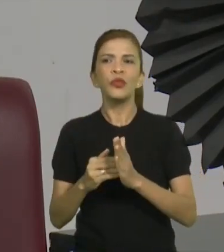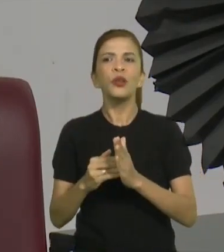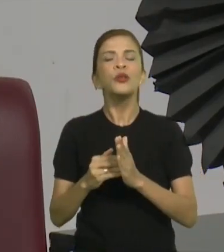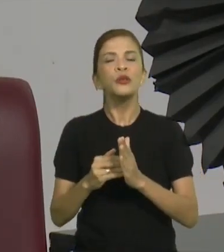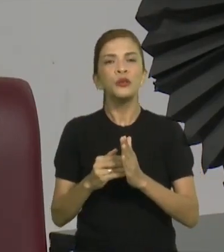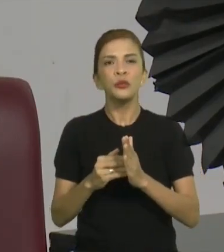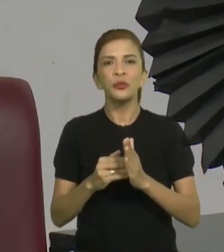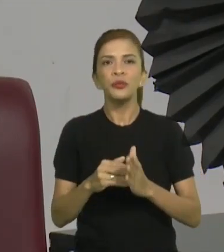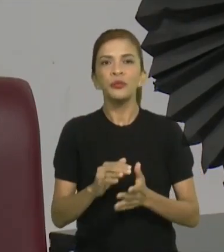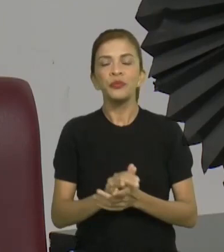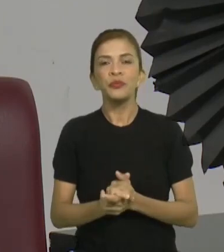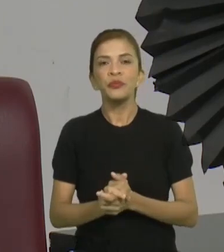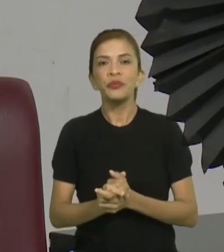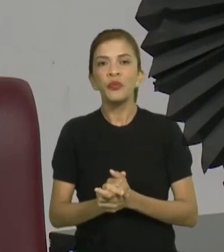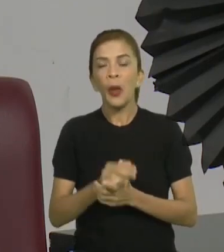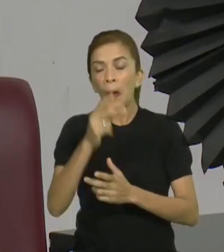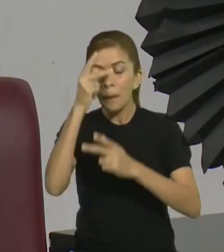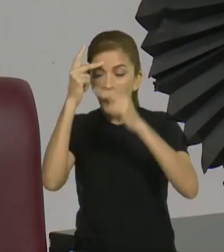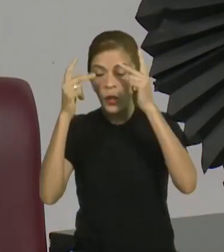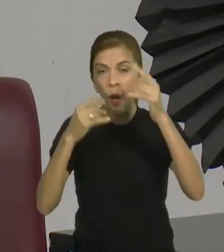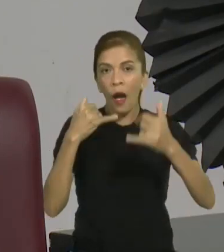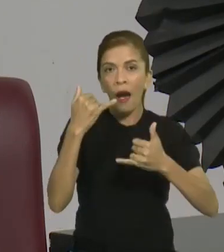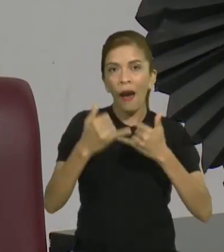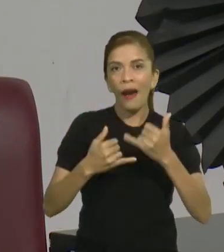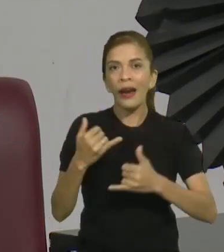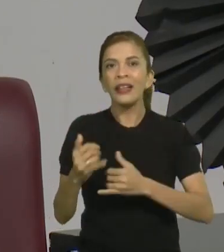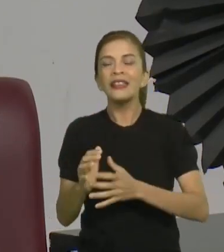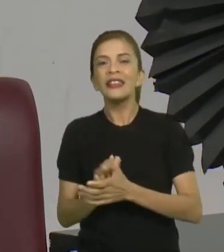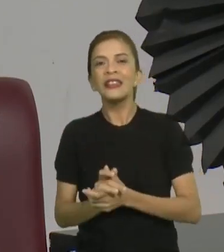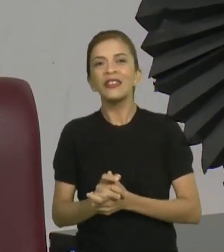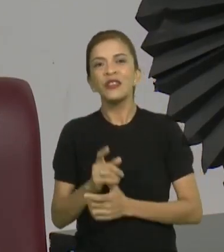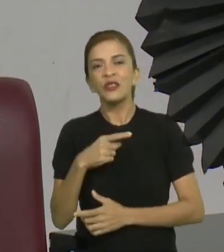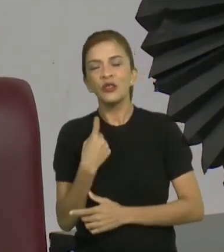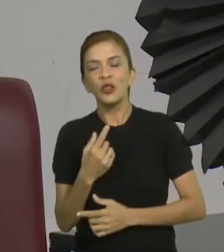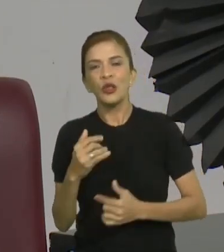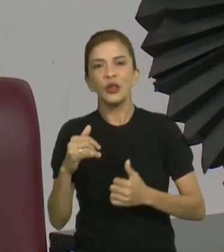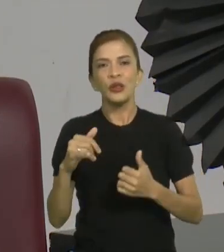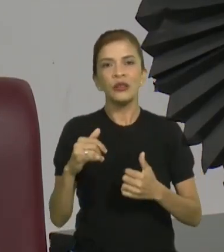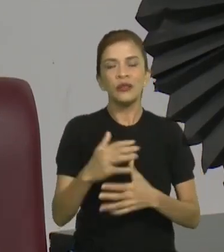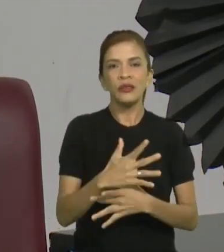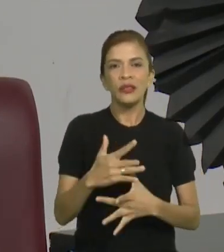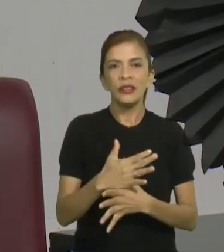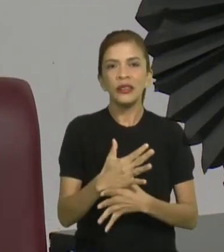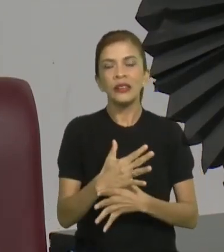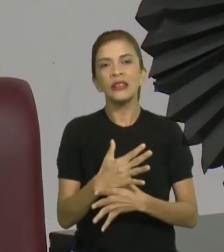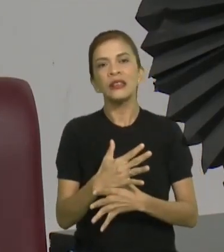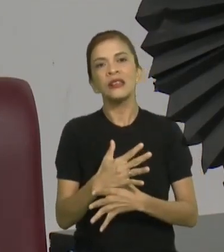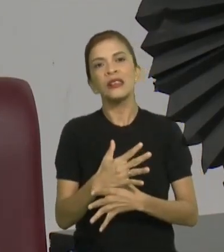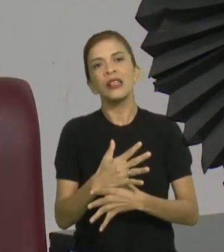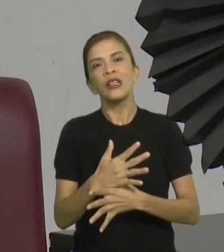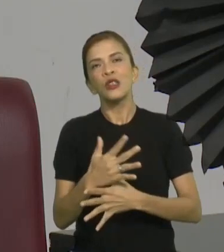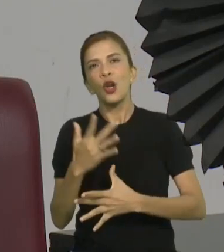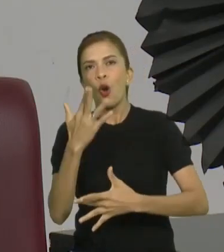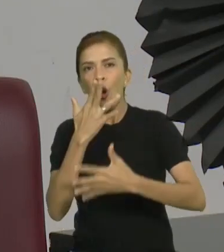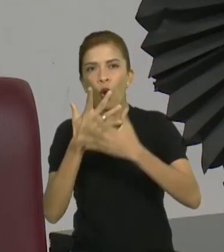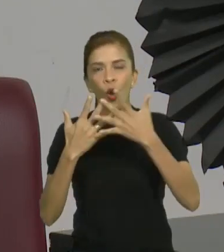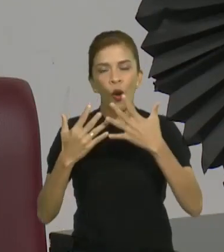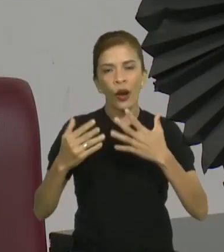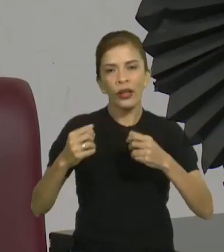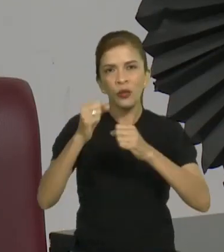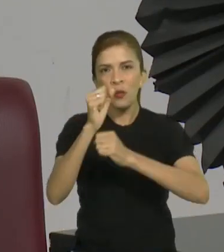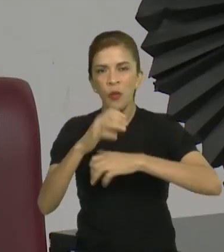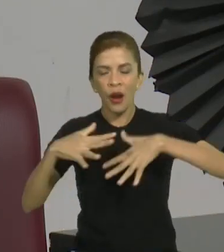todos os nossos brincantes, um momento para nossa cidade, né, onde recebe o colorido do São João.